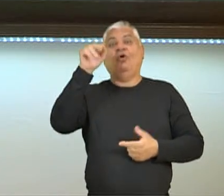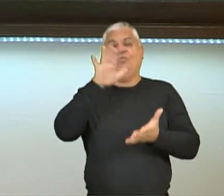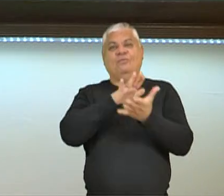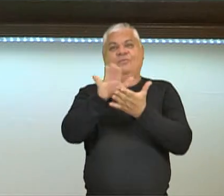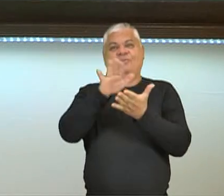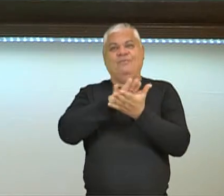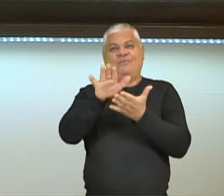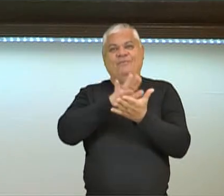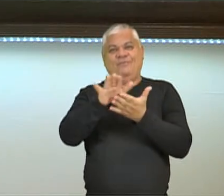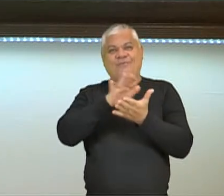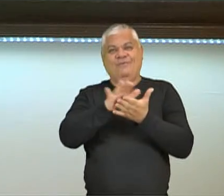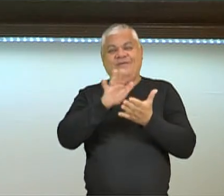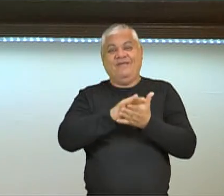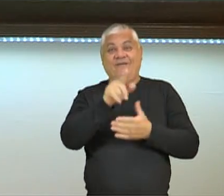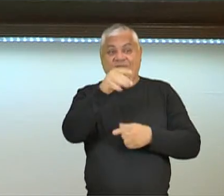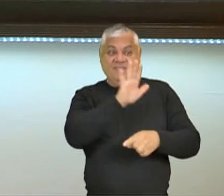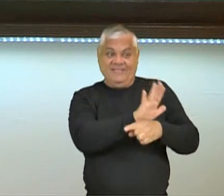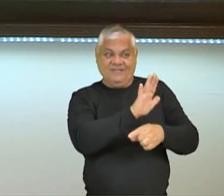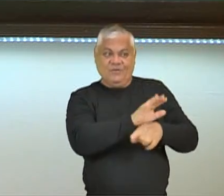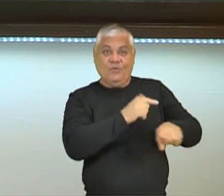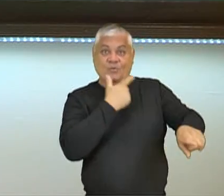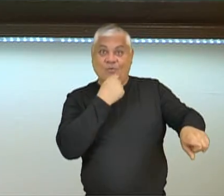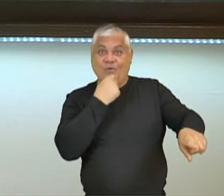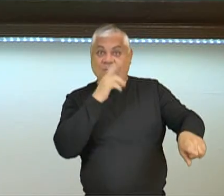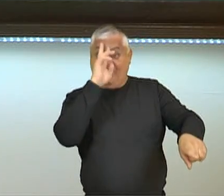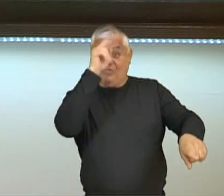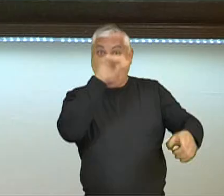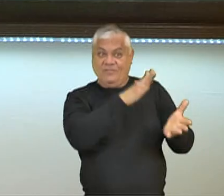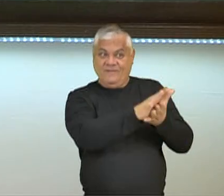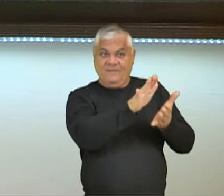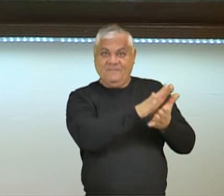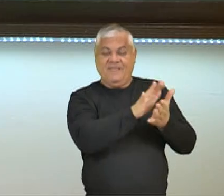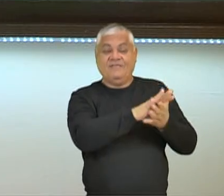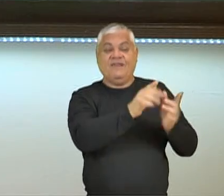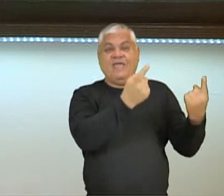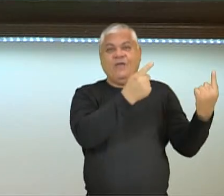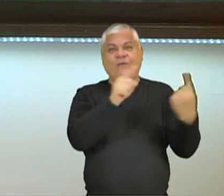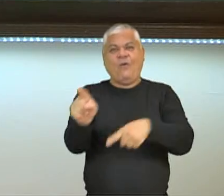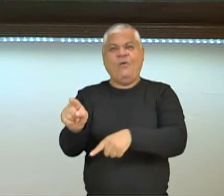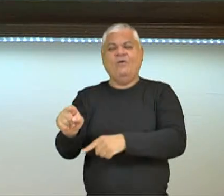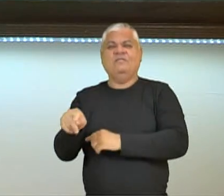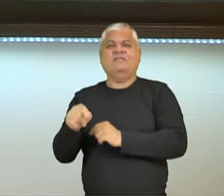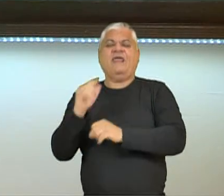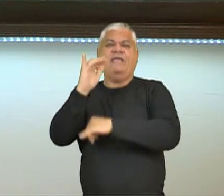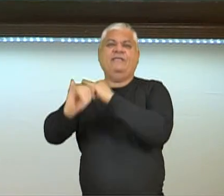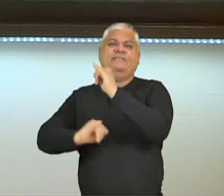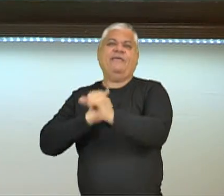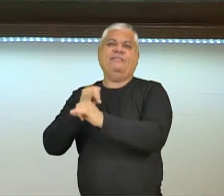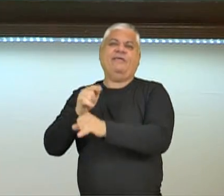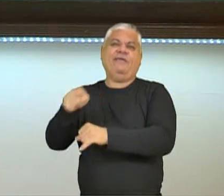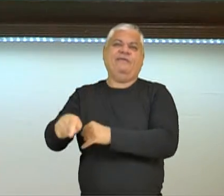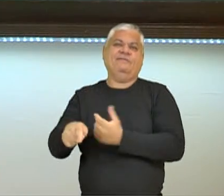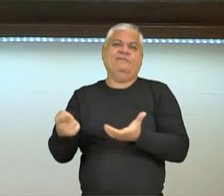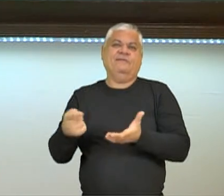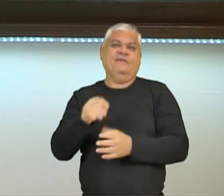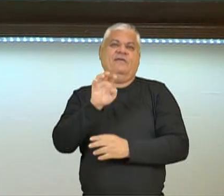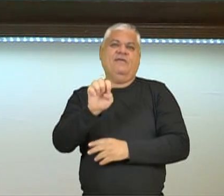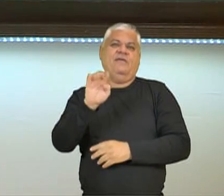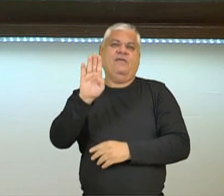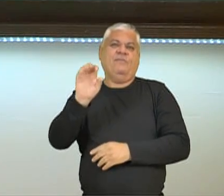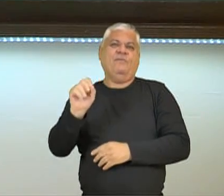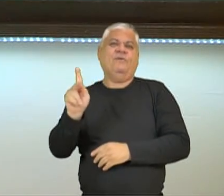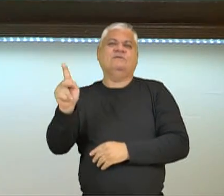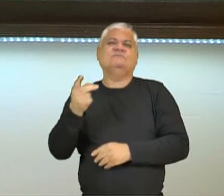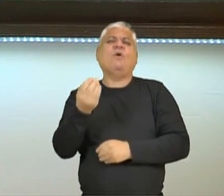material impresso, que produz livros impressos. E aí ele quer se posicionar contra a leitura dos